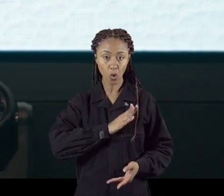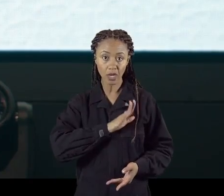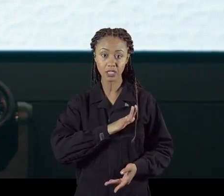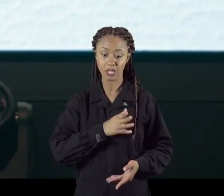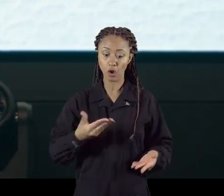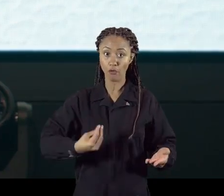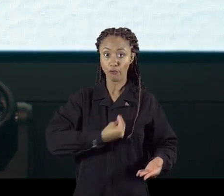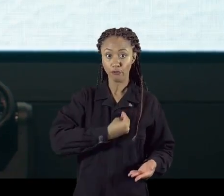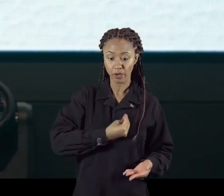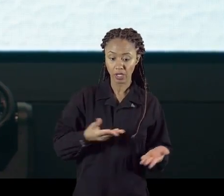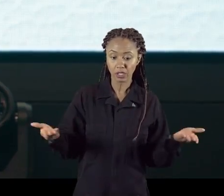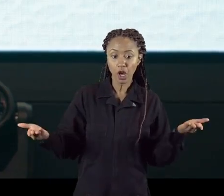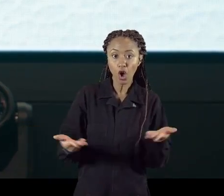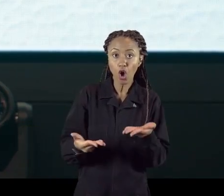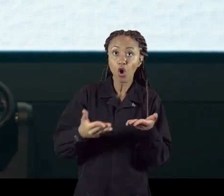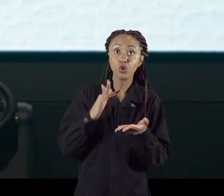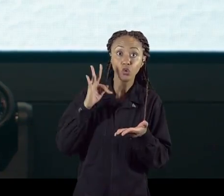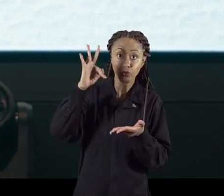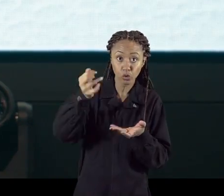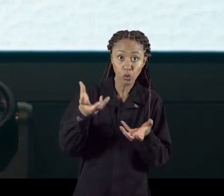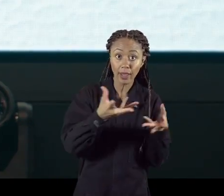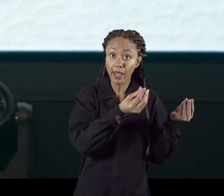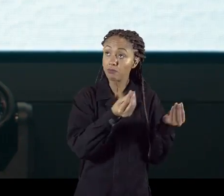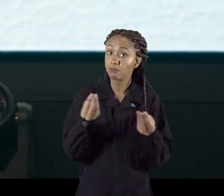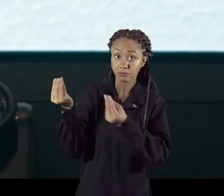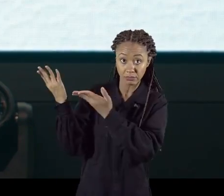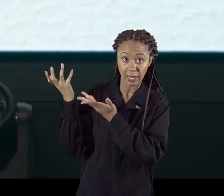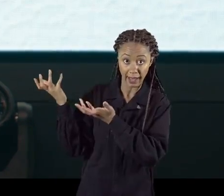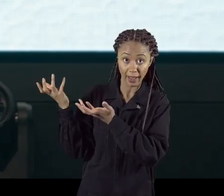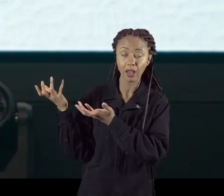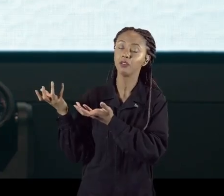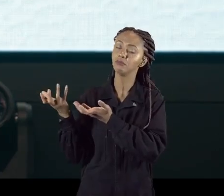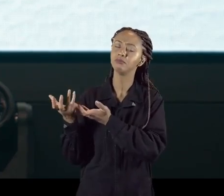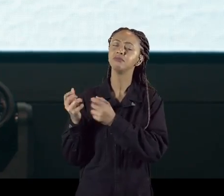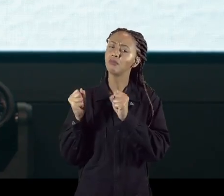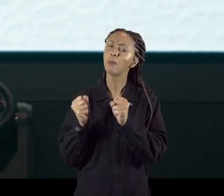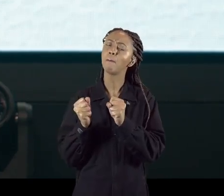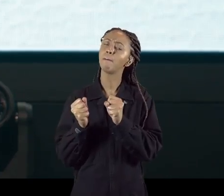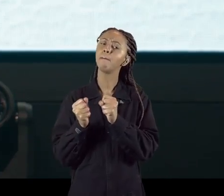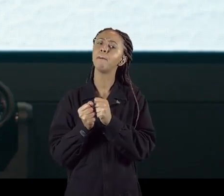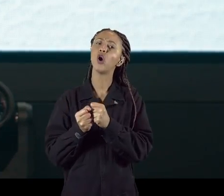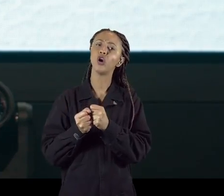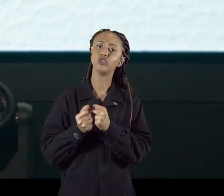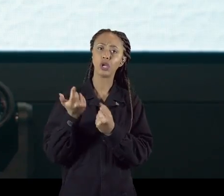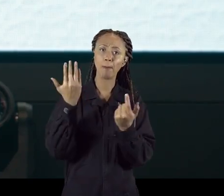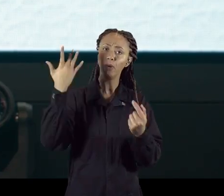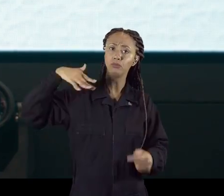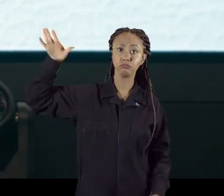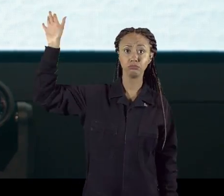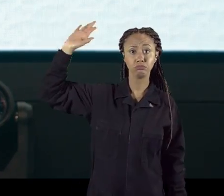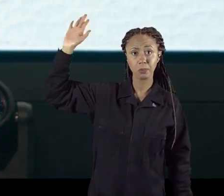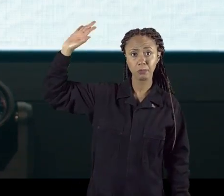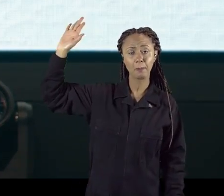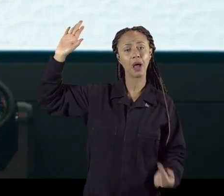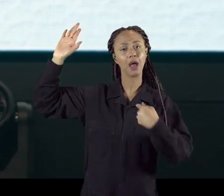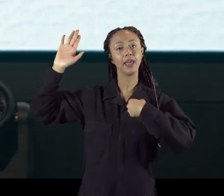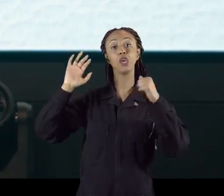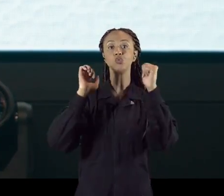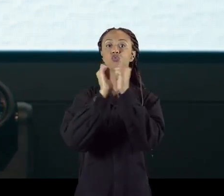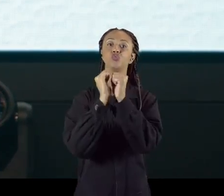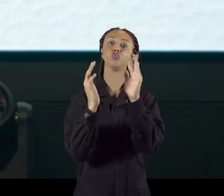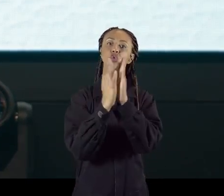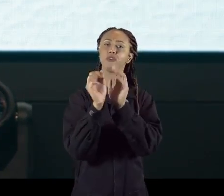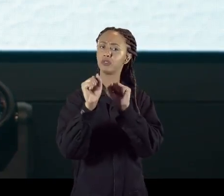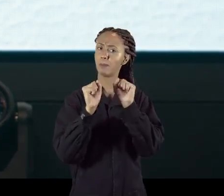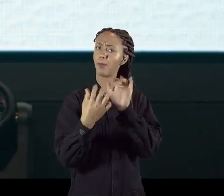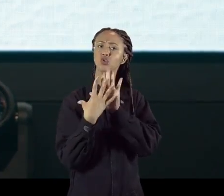o seu futuro seu coração ele eu queria que você levantasse a sua mão e eu vou orar por você e você vai orar junto